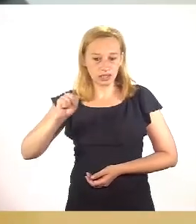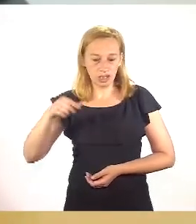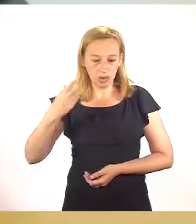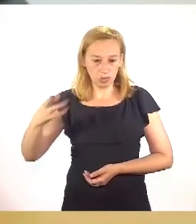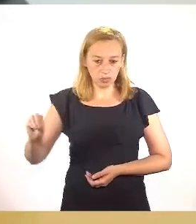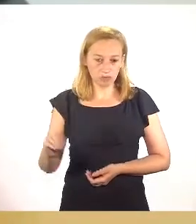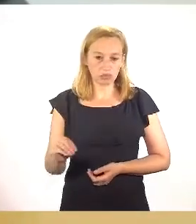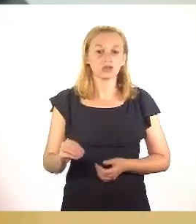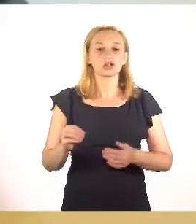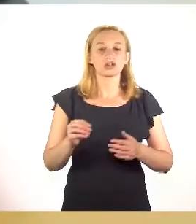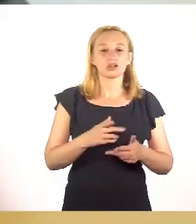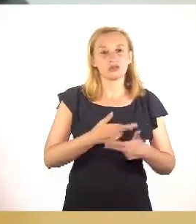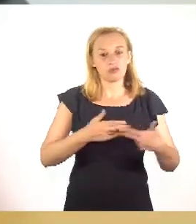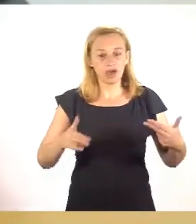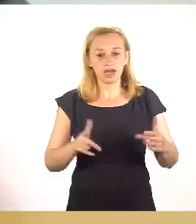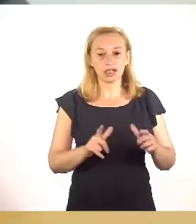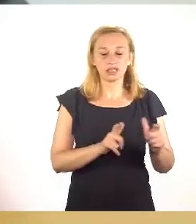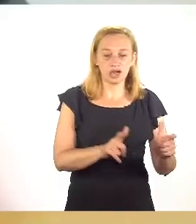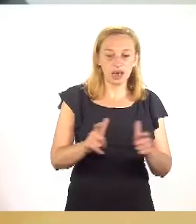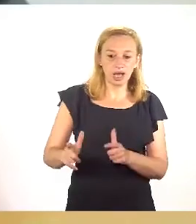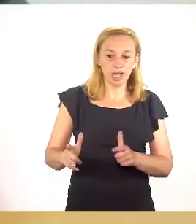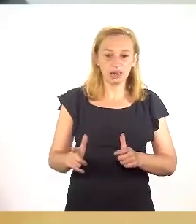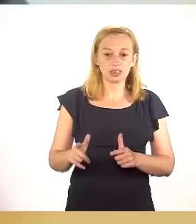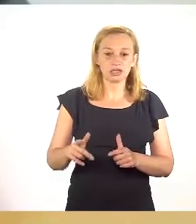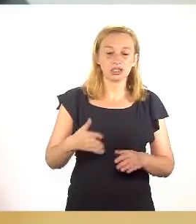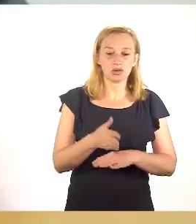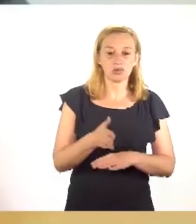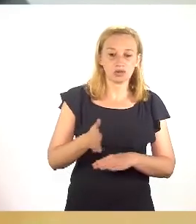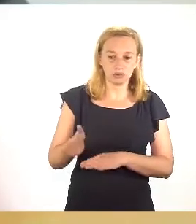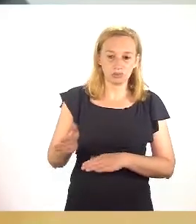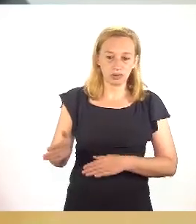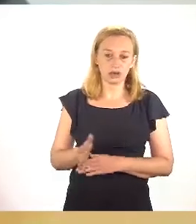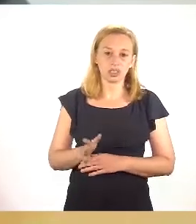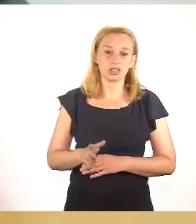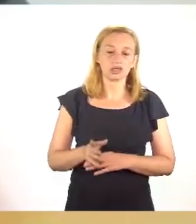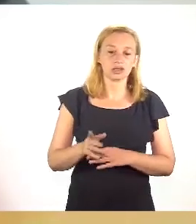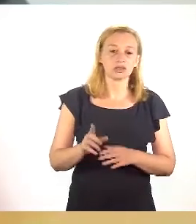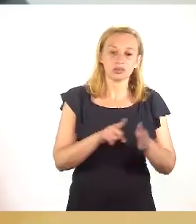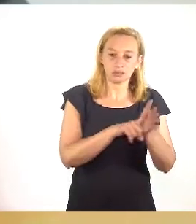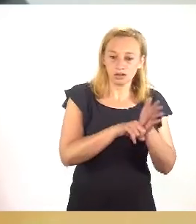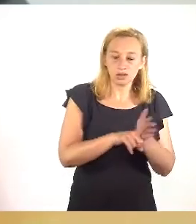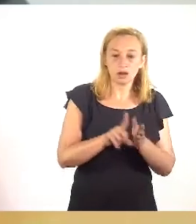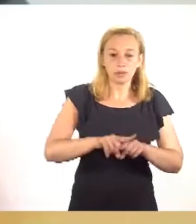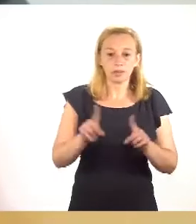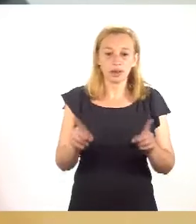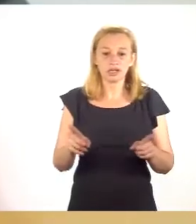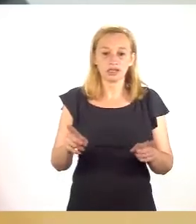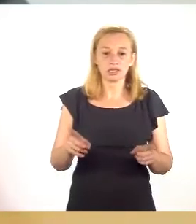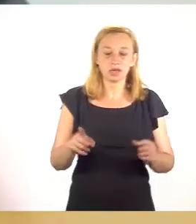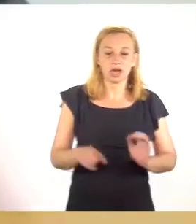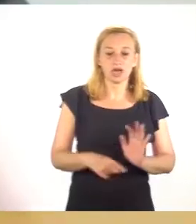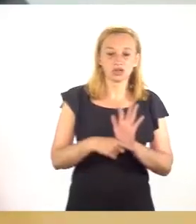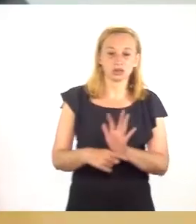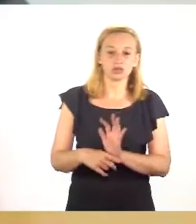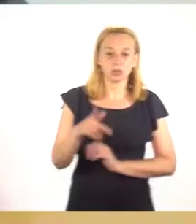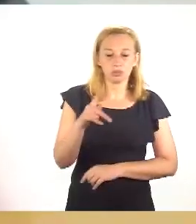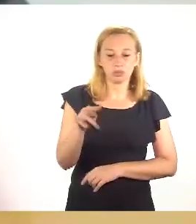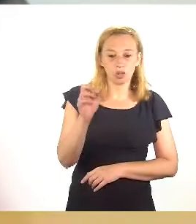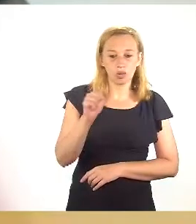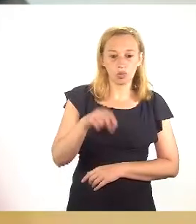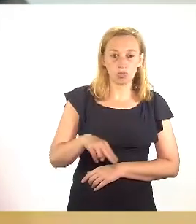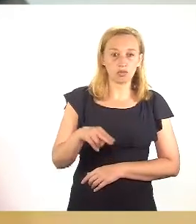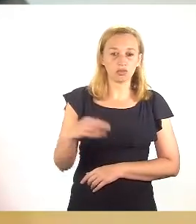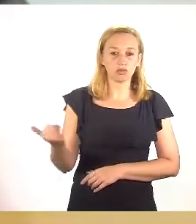mais permaneci foi o setor de fiscalização, mas a contribuição do PROCON foi de extrema relevância, porque